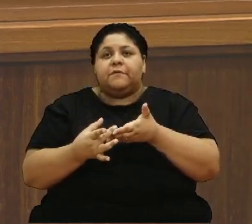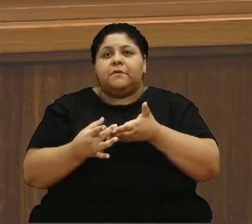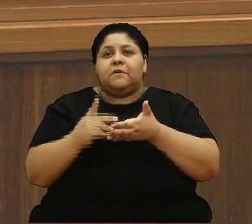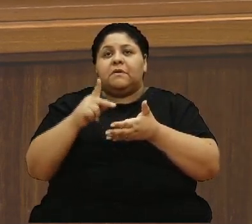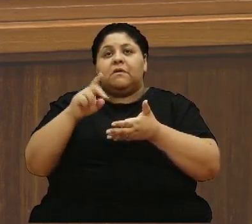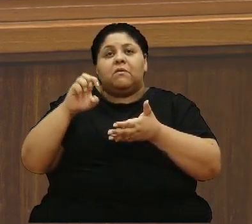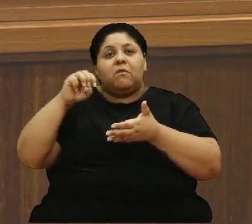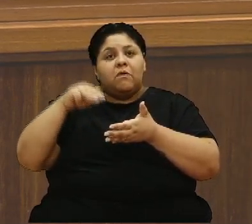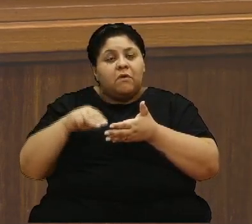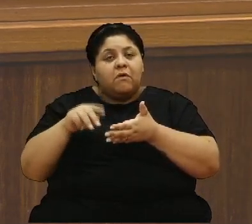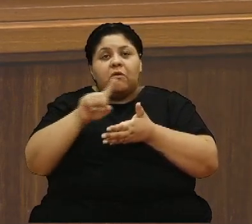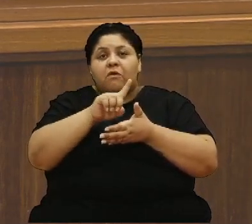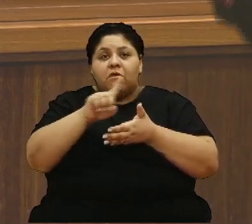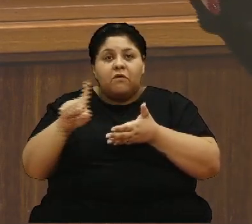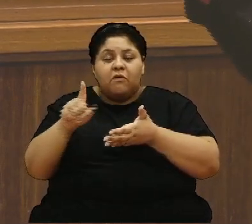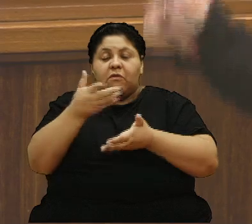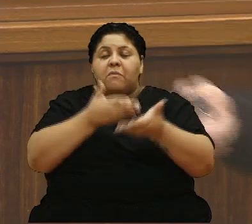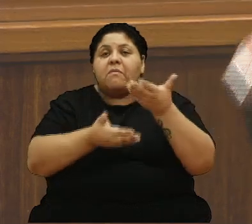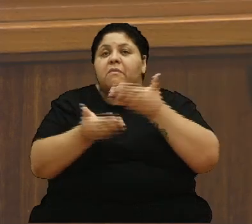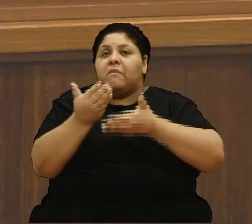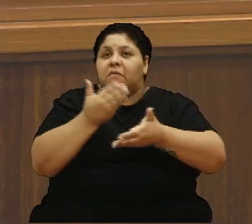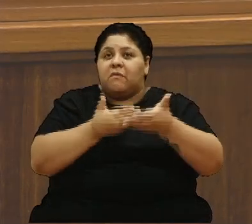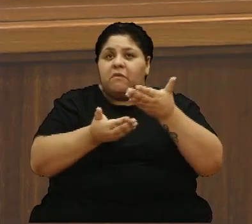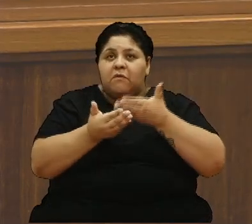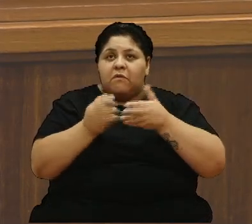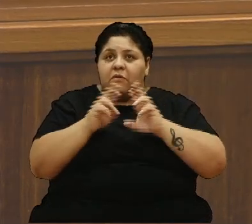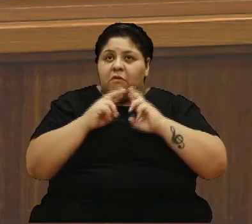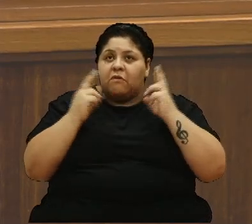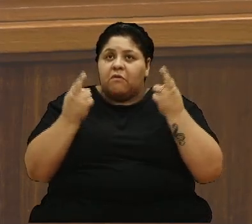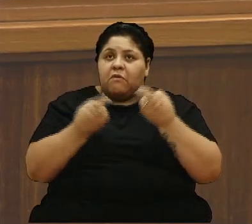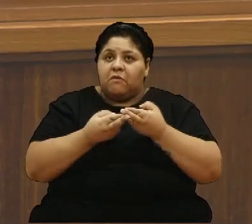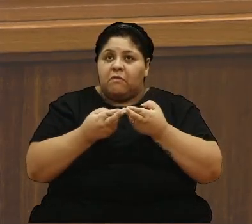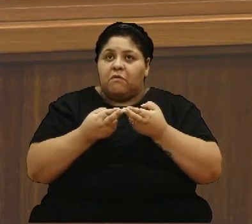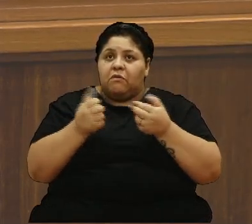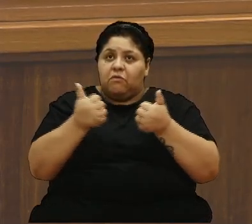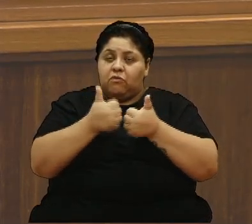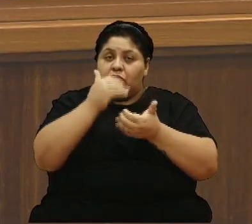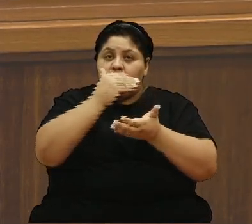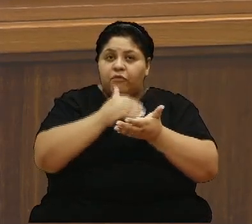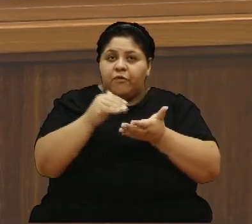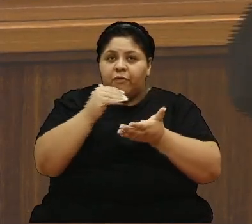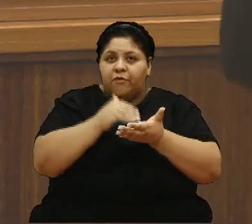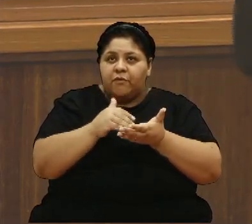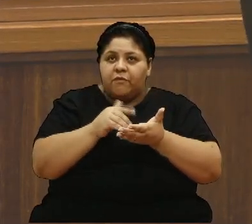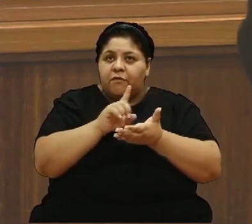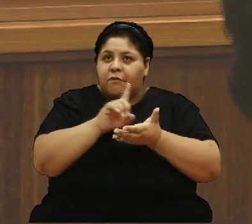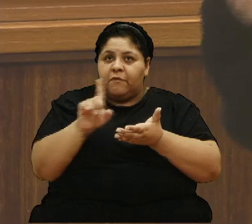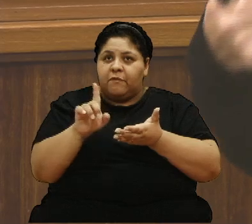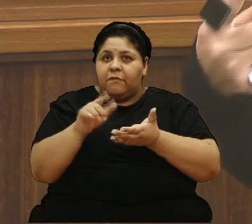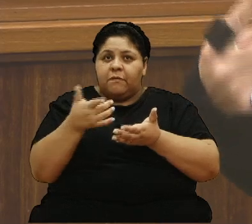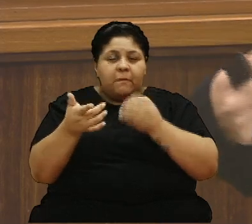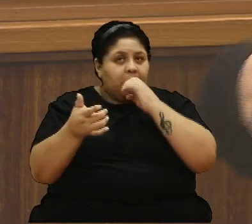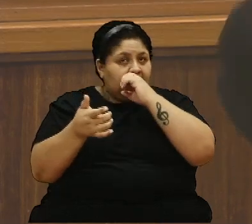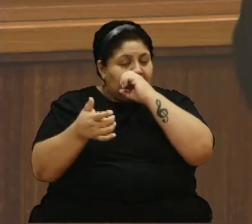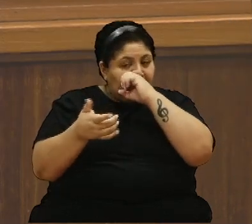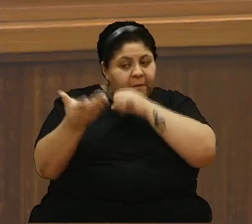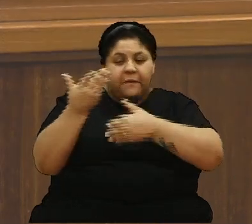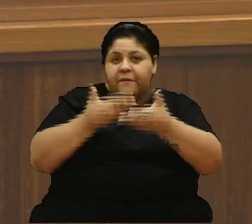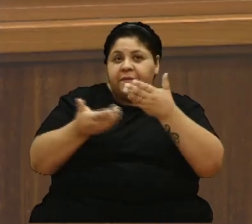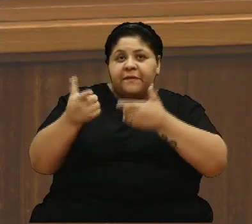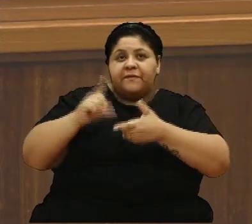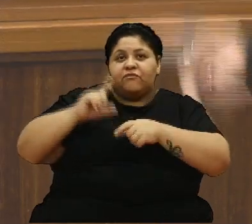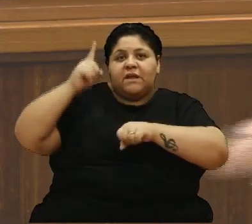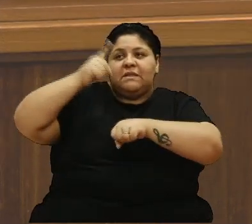PEN não está sendo atendida para a reunião com esses secretários. E não é que não estão sendo atendidas porque não